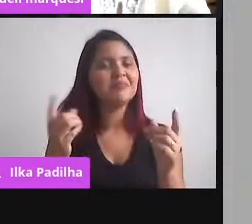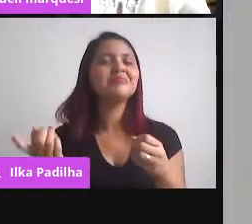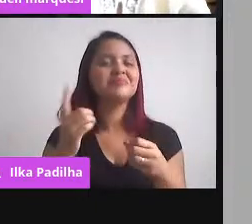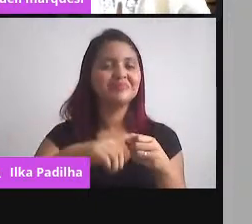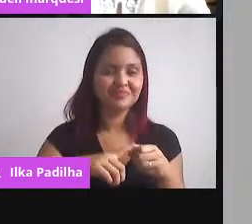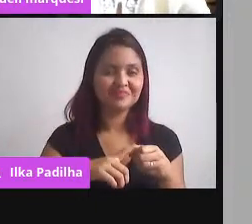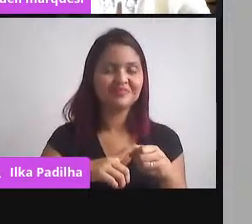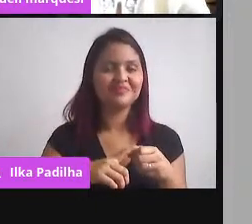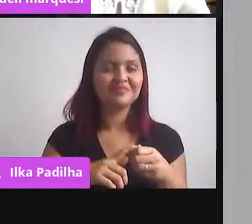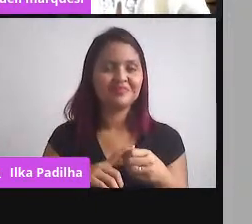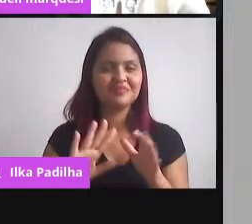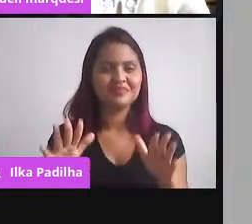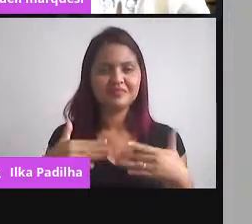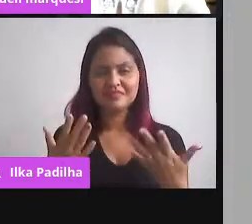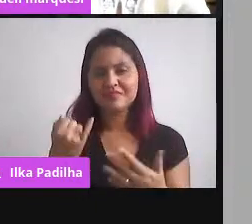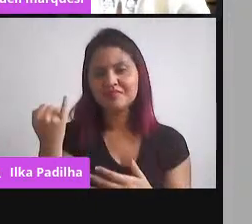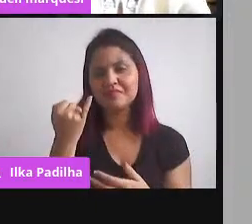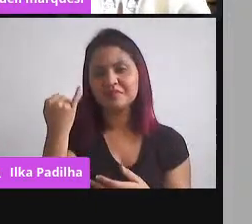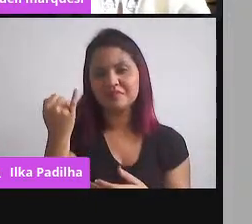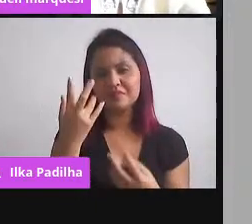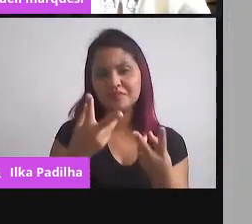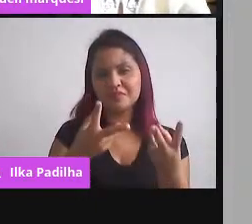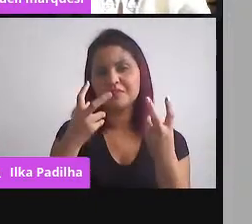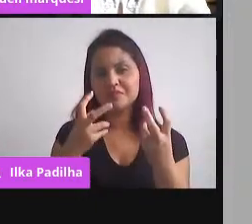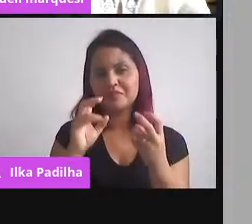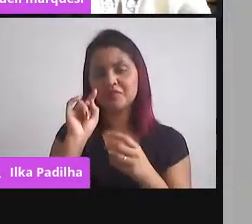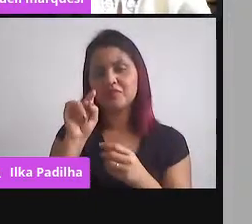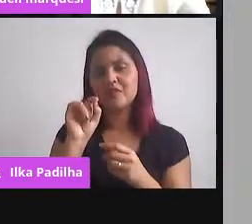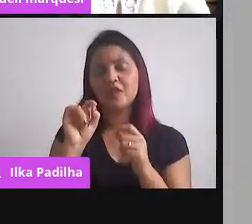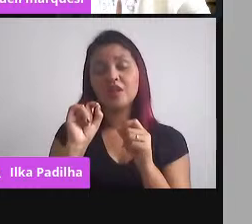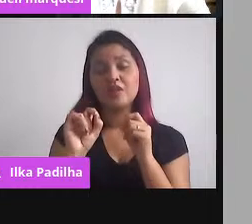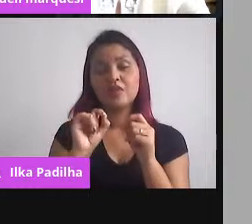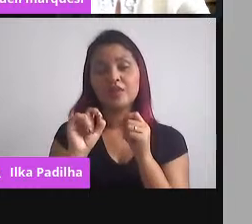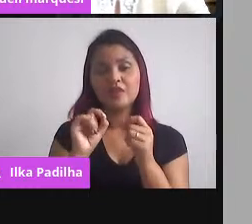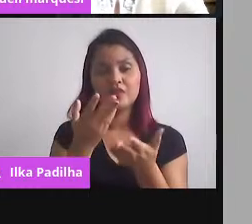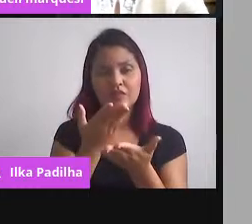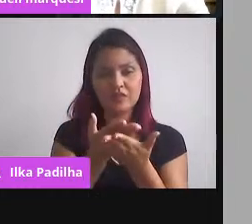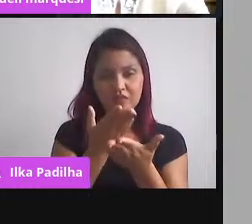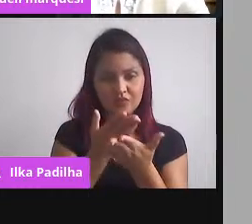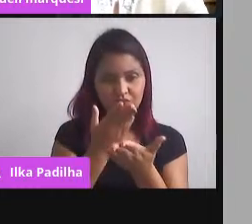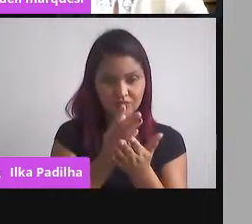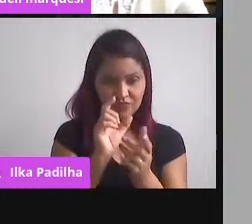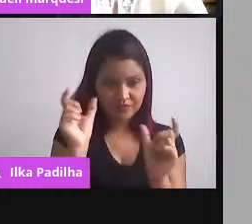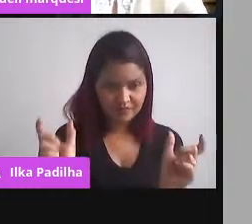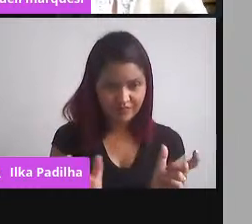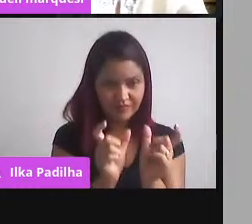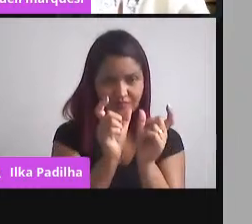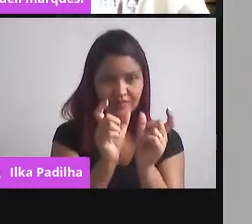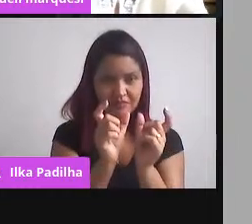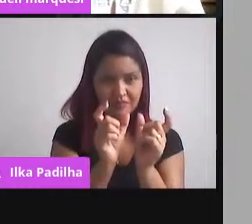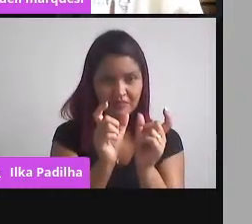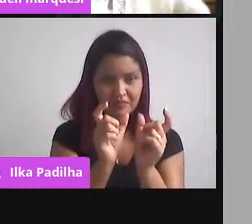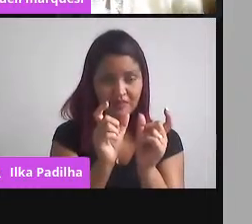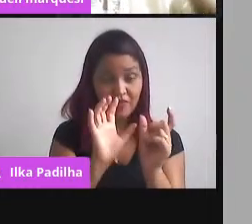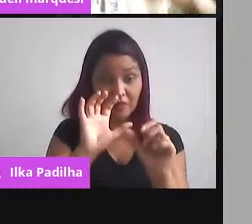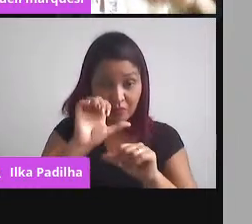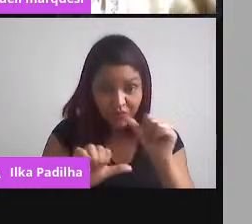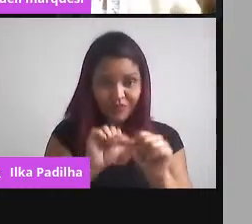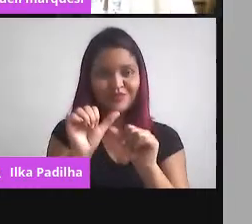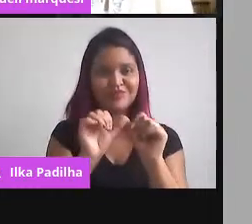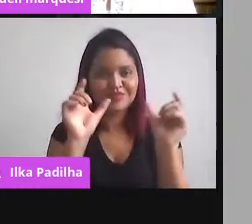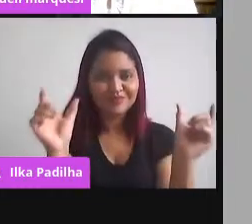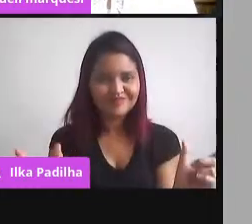que nós não passamos do estudo da palavra direto para o texto, nós passamos da palavra para a sentença, e da sentença